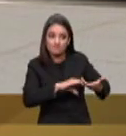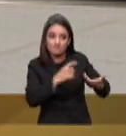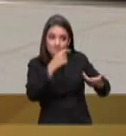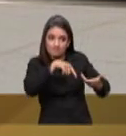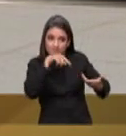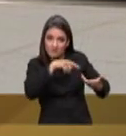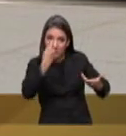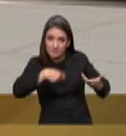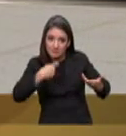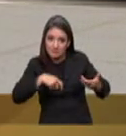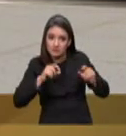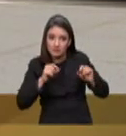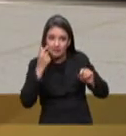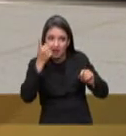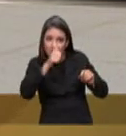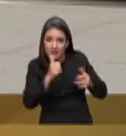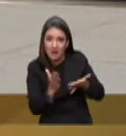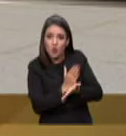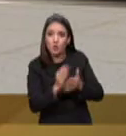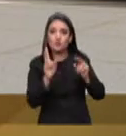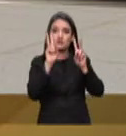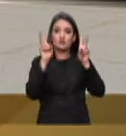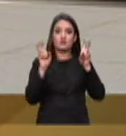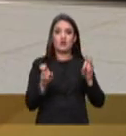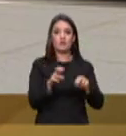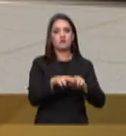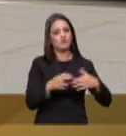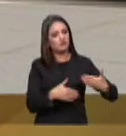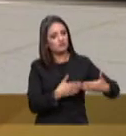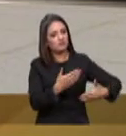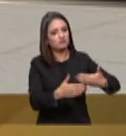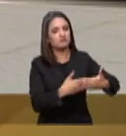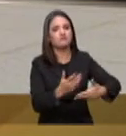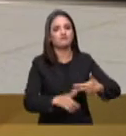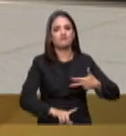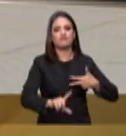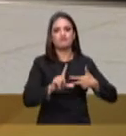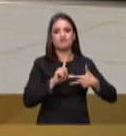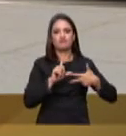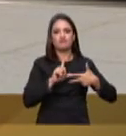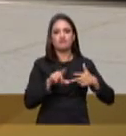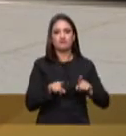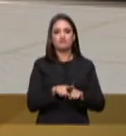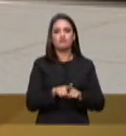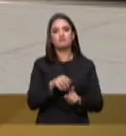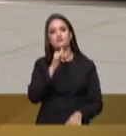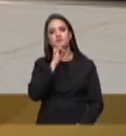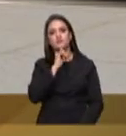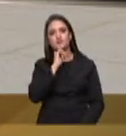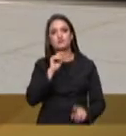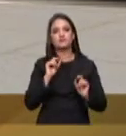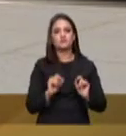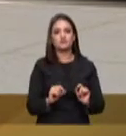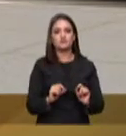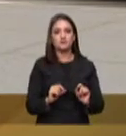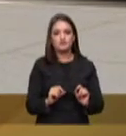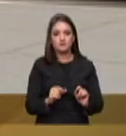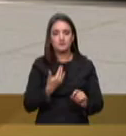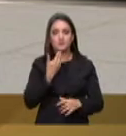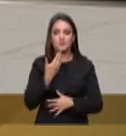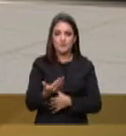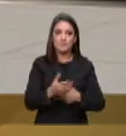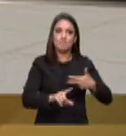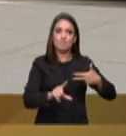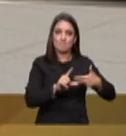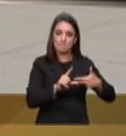necessidades específicas a serem avaliadas por meio do processo legislativo, a exemplo do Instituto do Apelo ao Legislador.